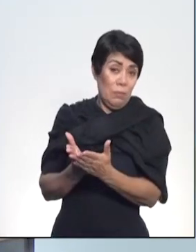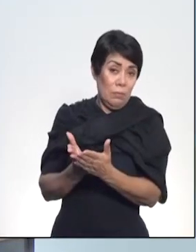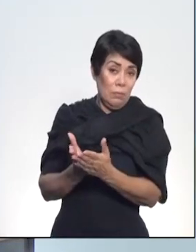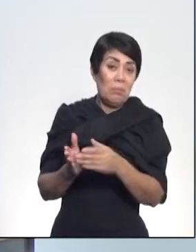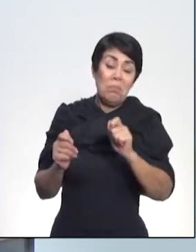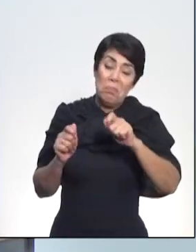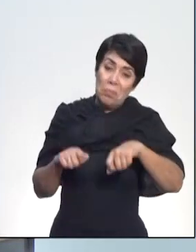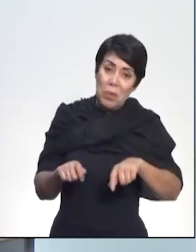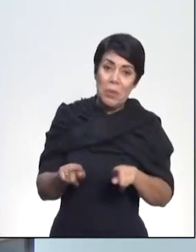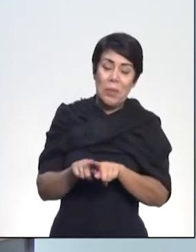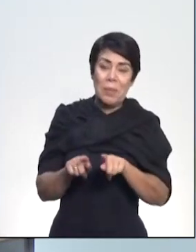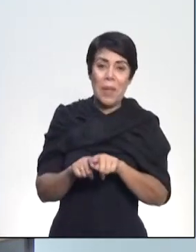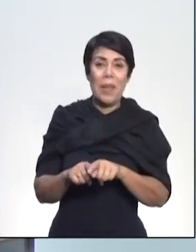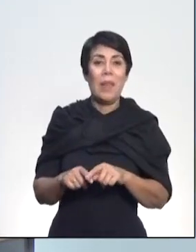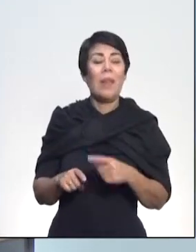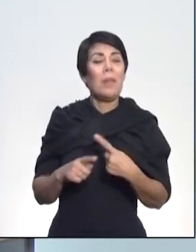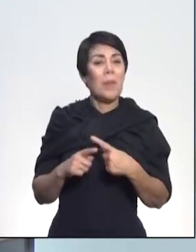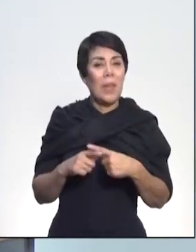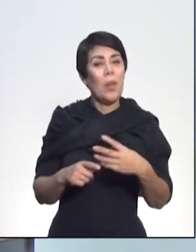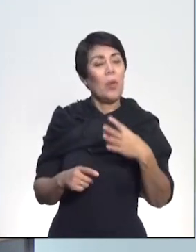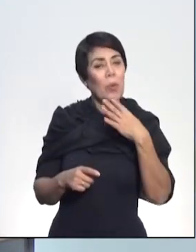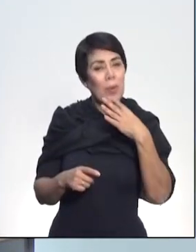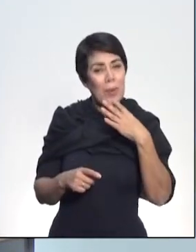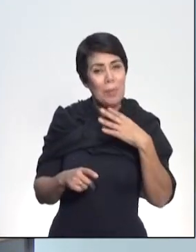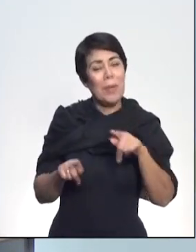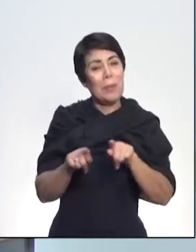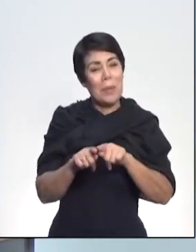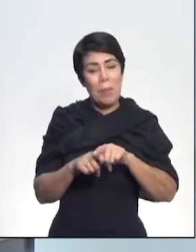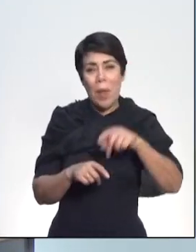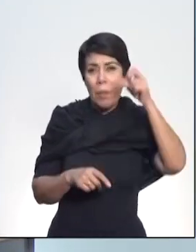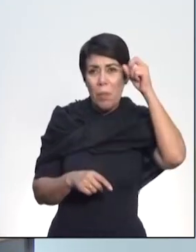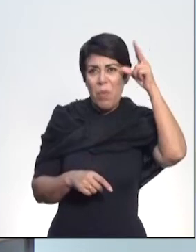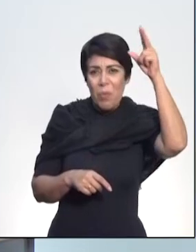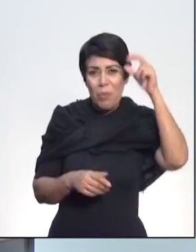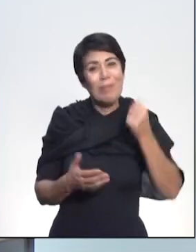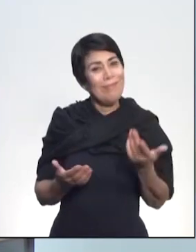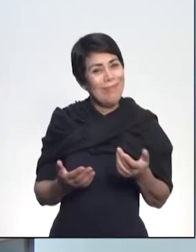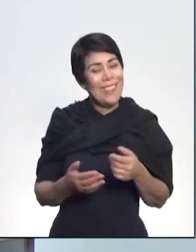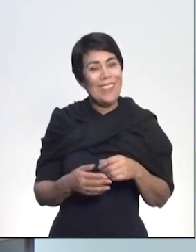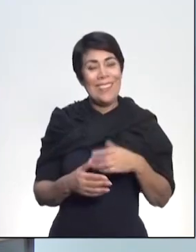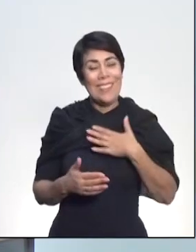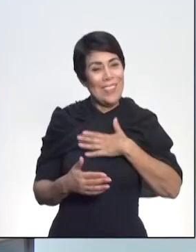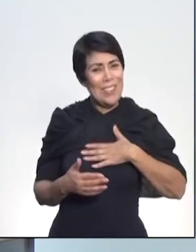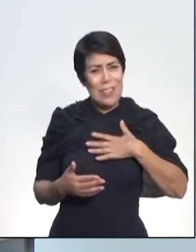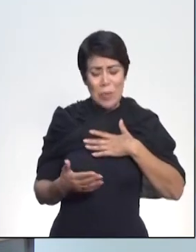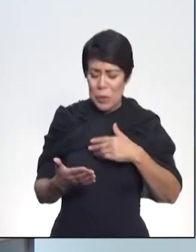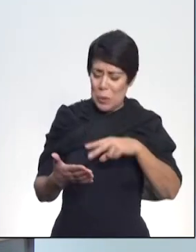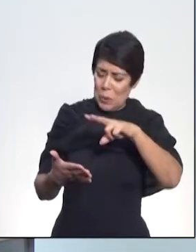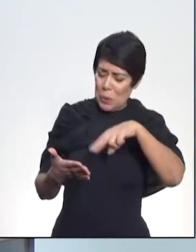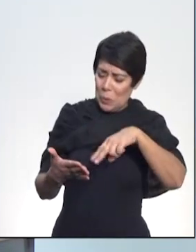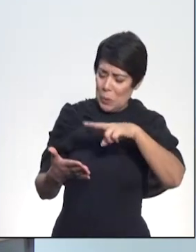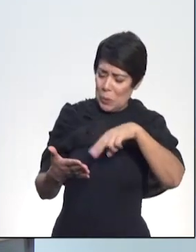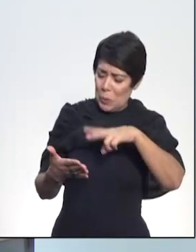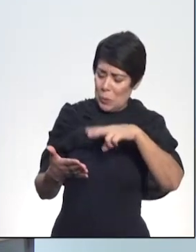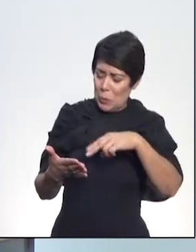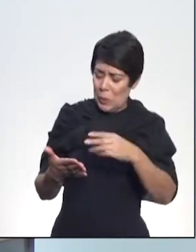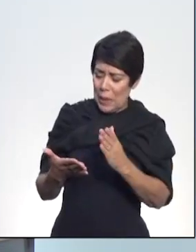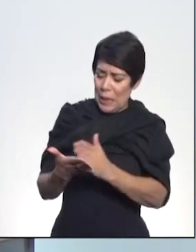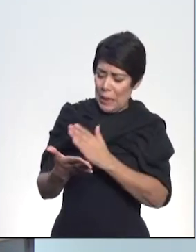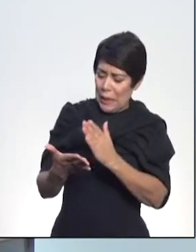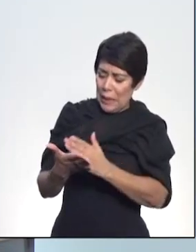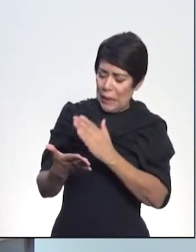livro demanda tempo. Né? A gente não precisa ler o livro de uma vez só, até porque é gostoso a gente ir separando partes. Eu